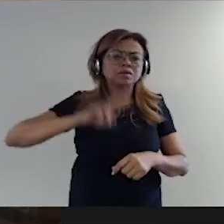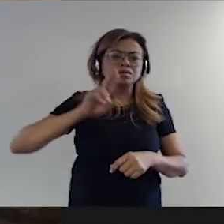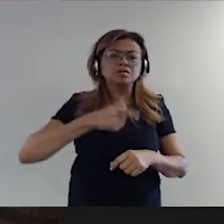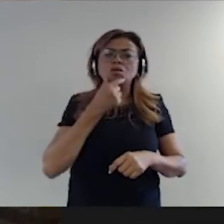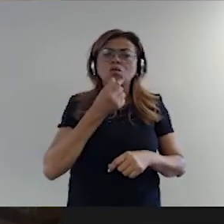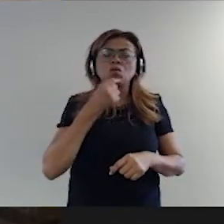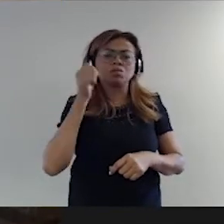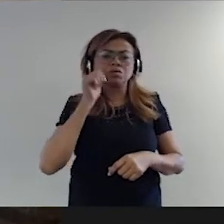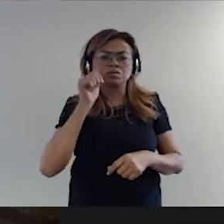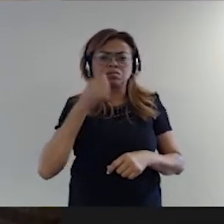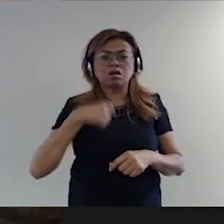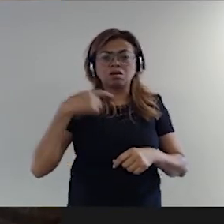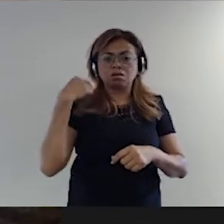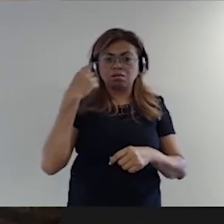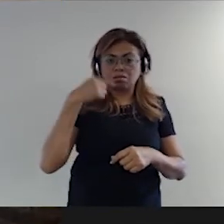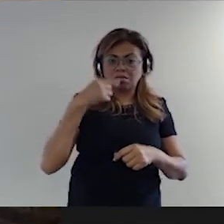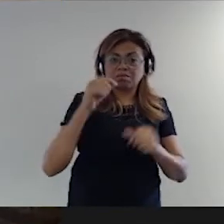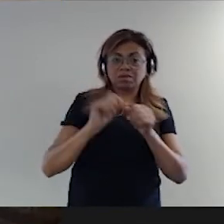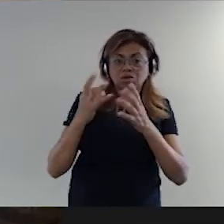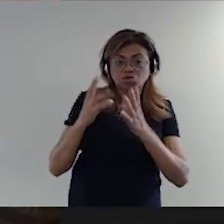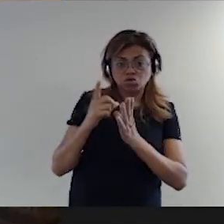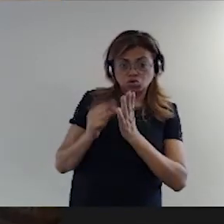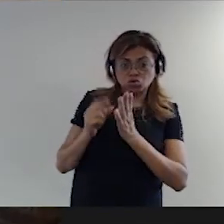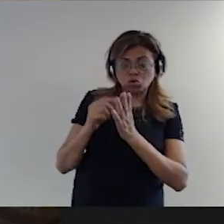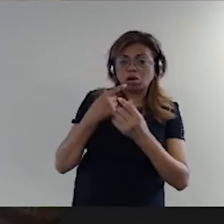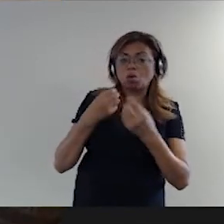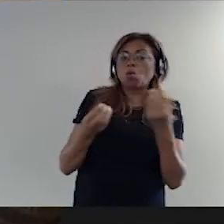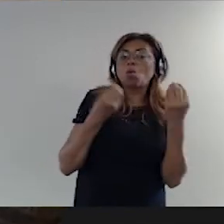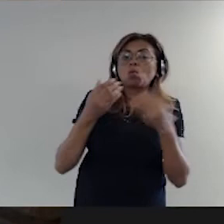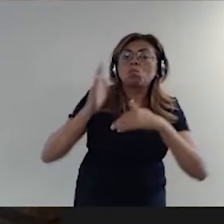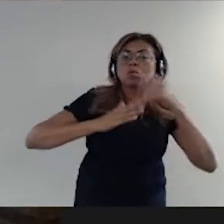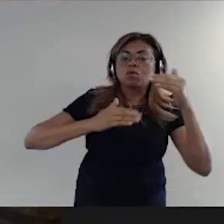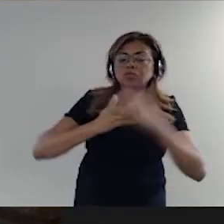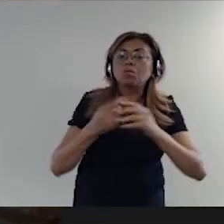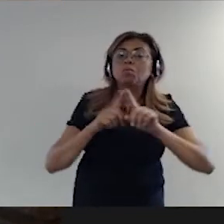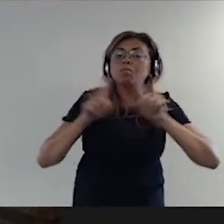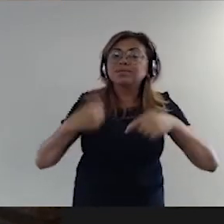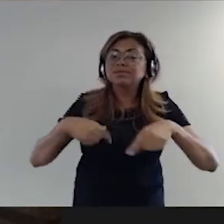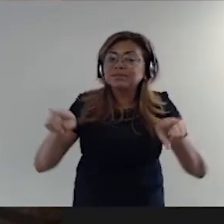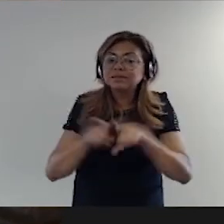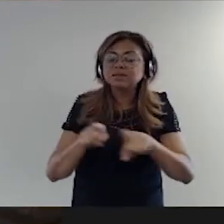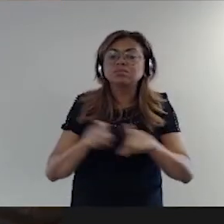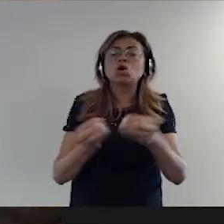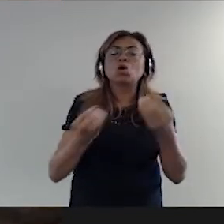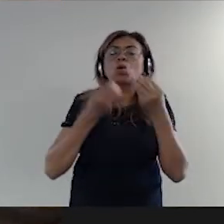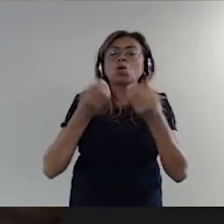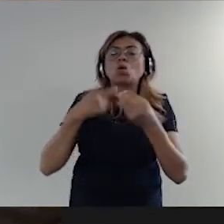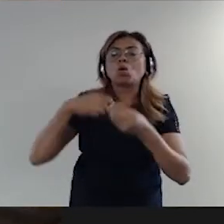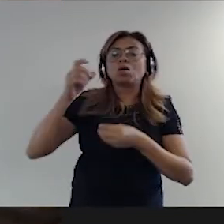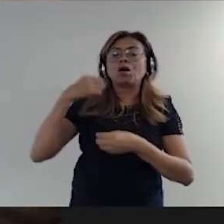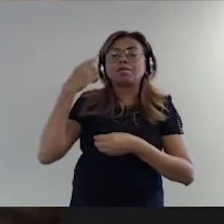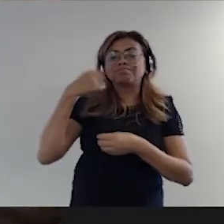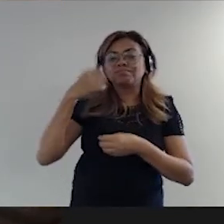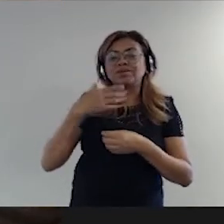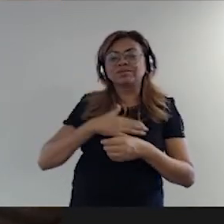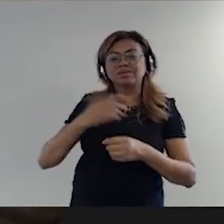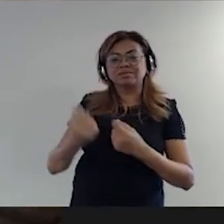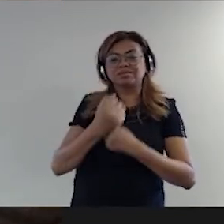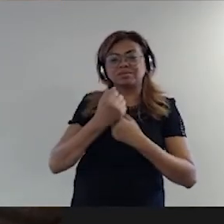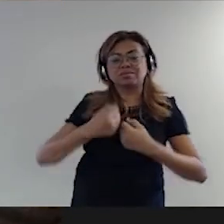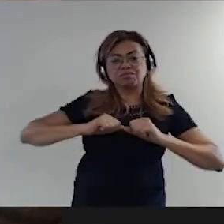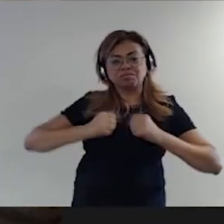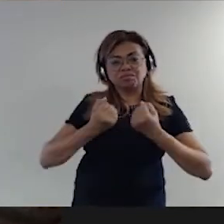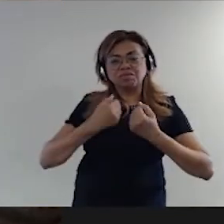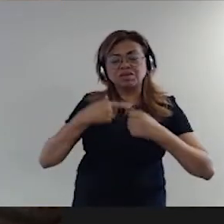fizeram da advocacia não só a sua profissão, mas também o seu instrumento de defesa da democracia, das